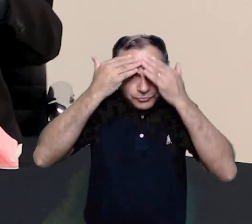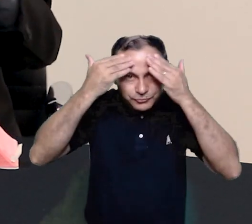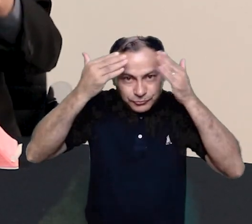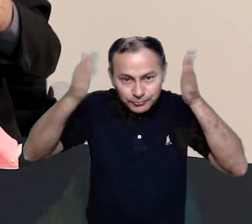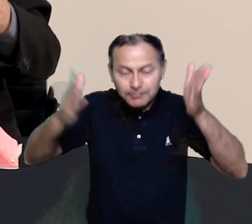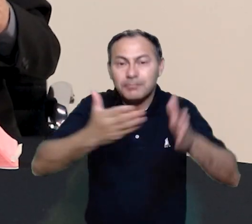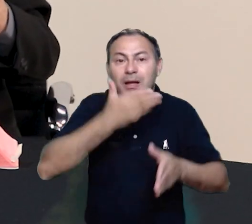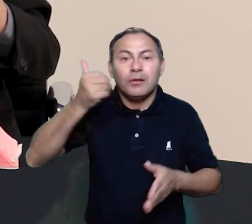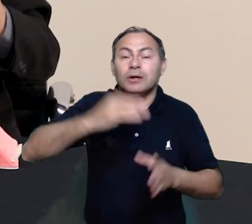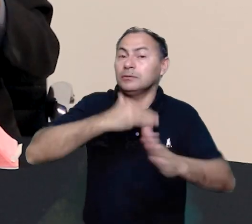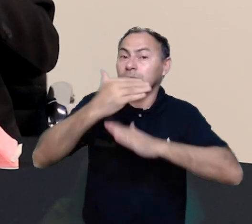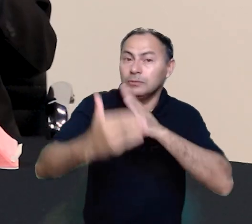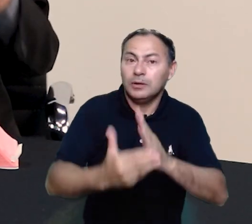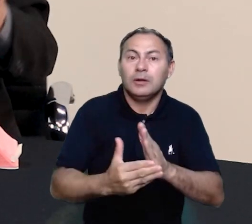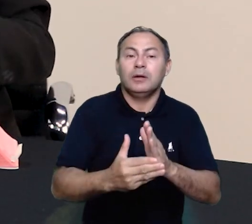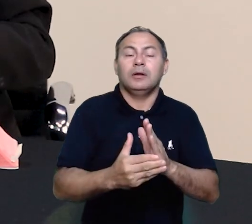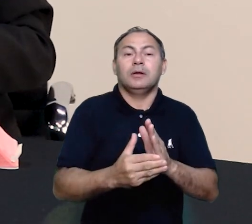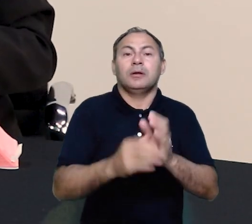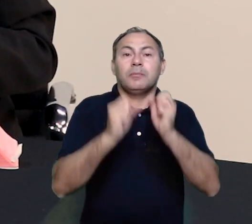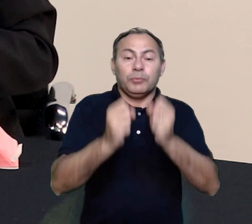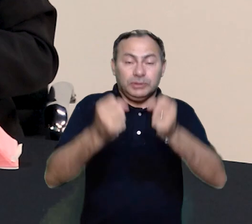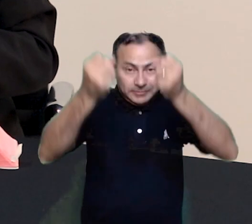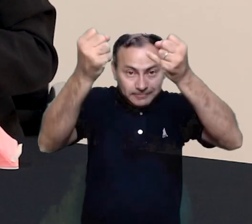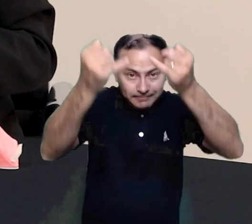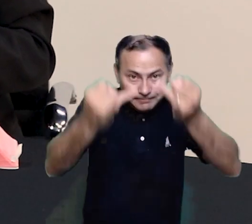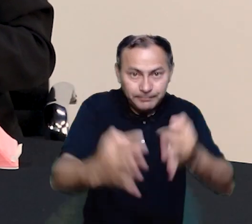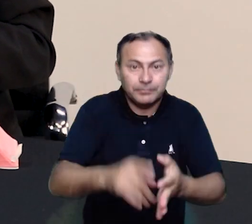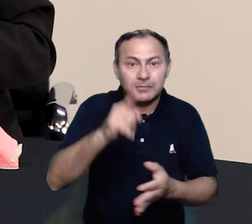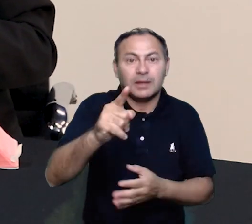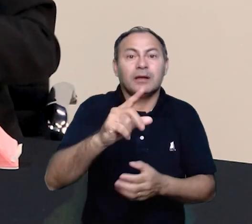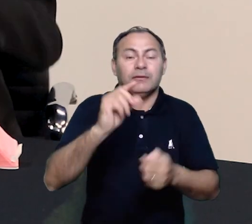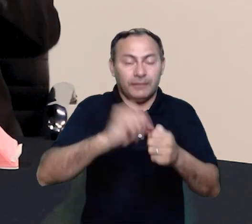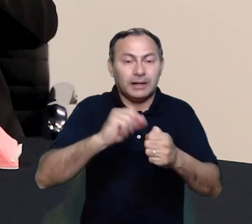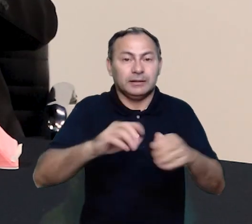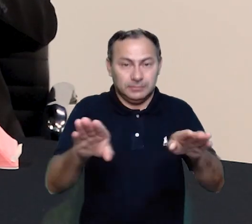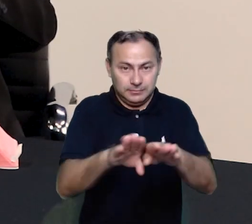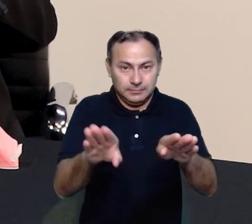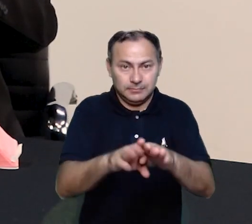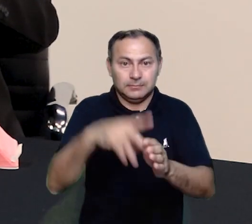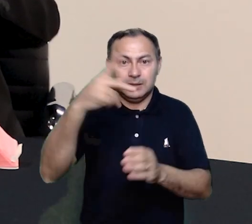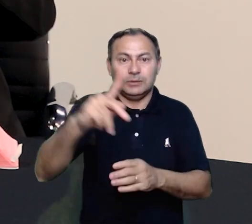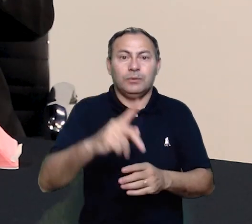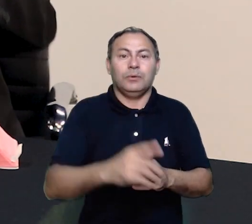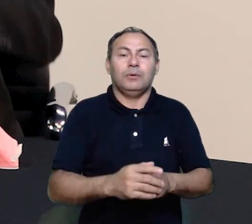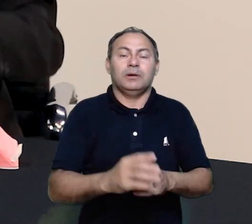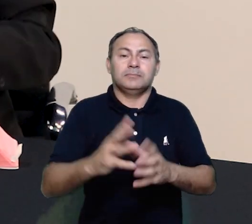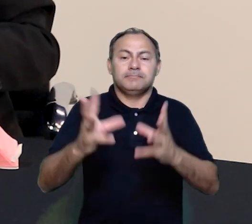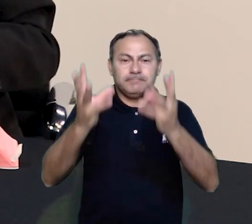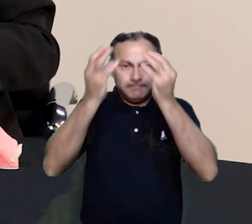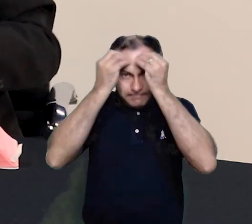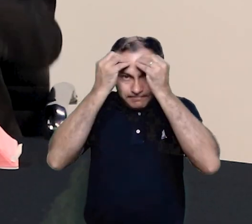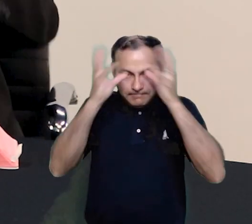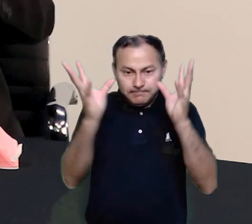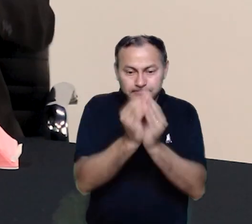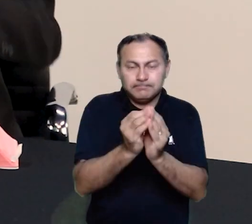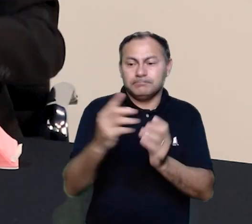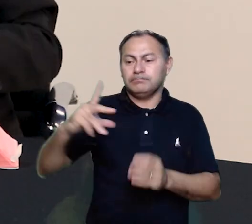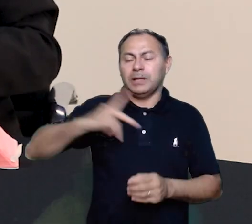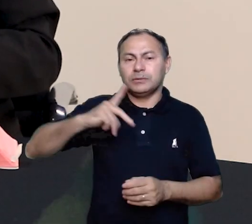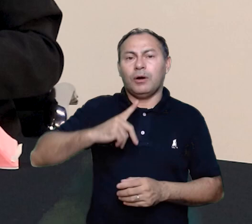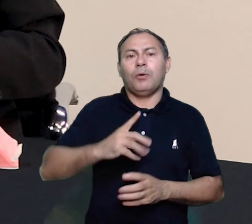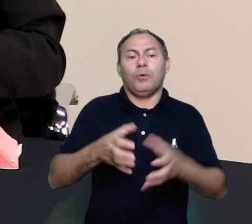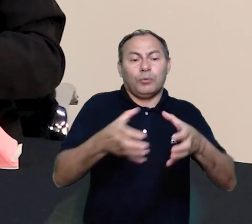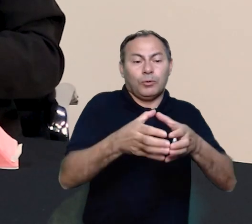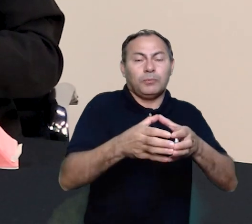compreensão mais Ampla de tudo aquilo que eu pude explicar e você fará também a sua síntese pessoal ou no seu